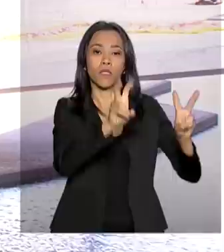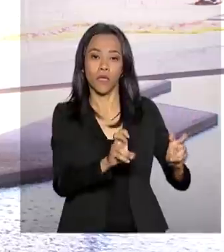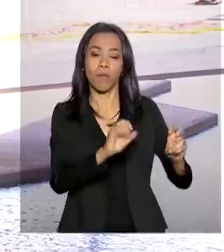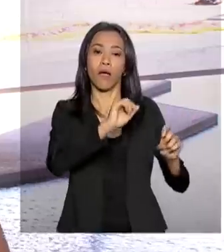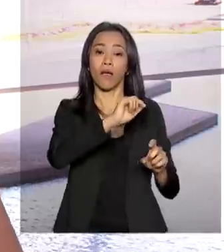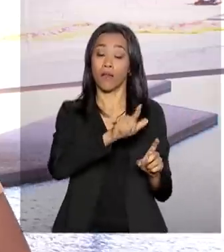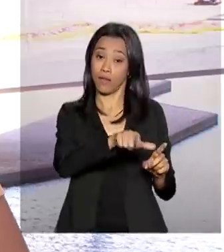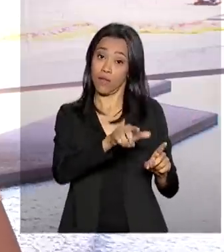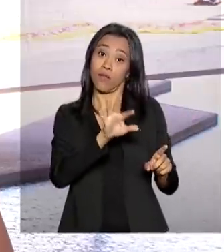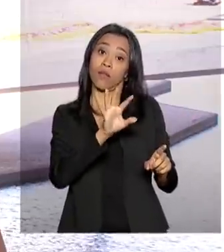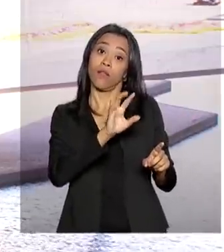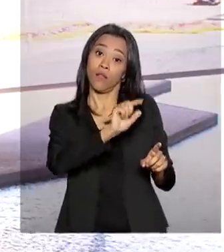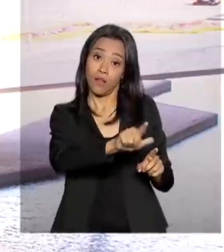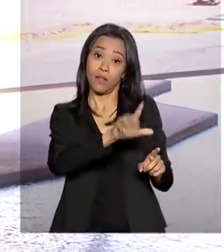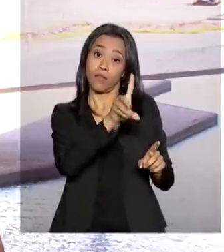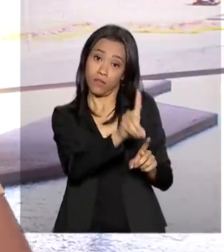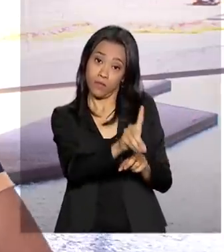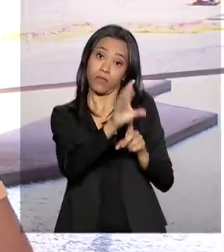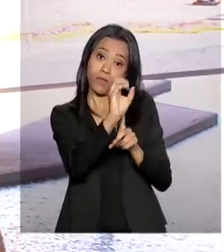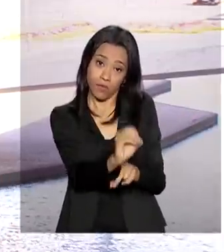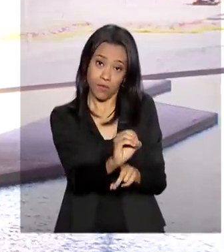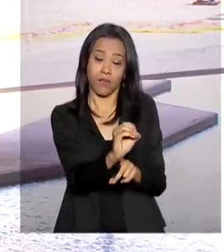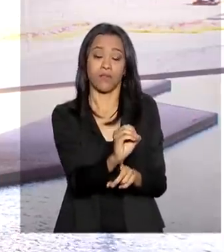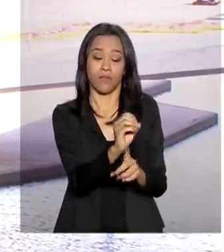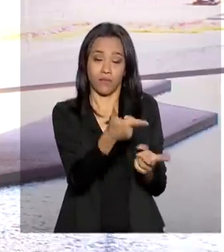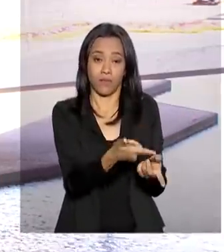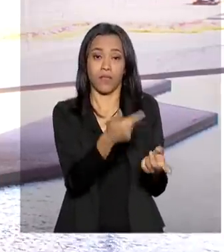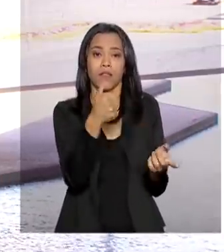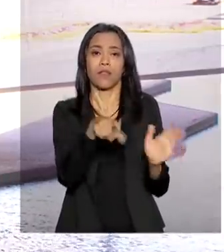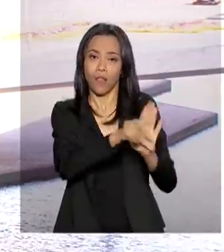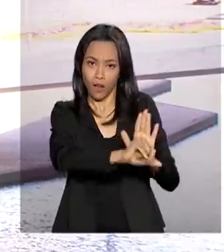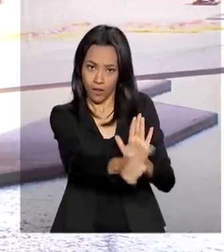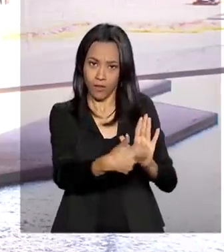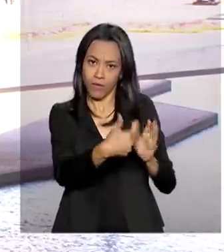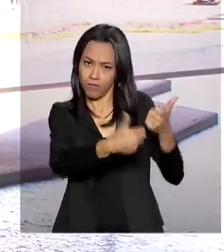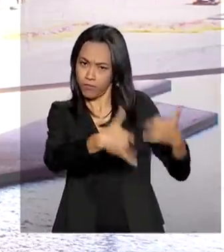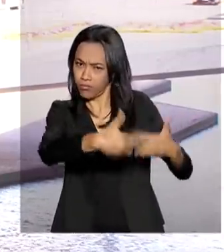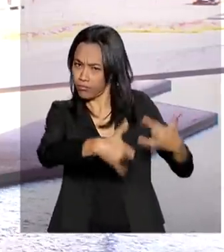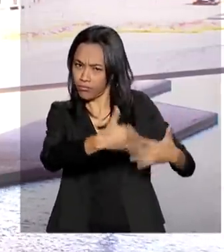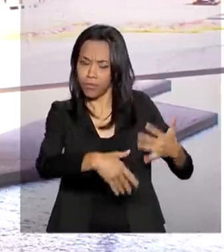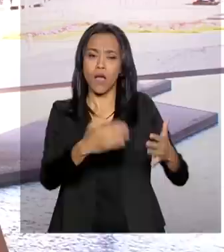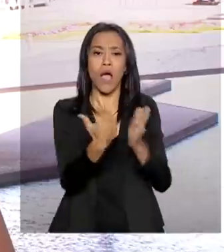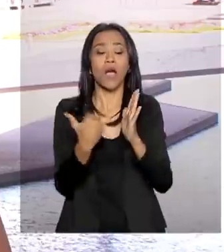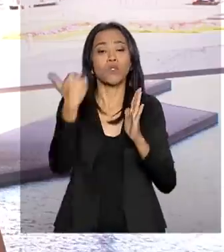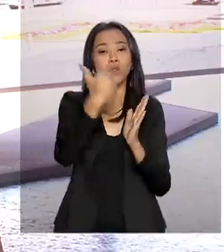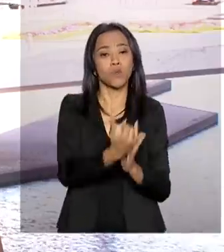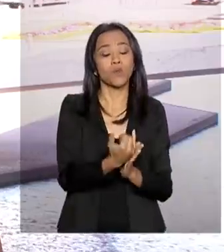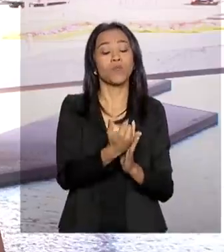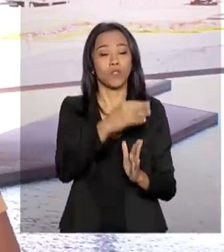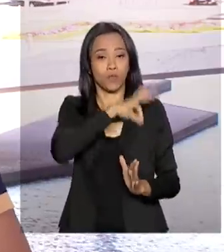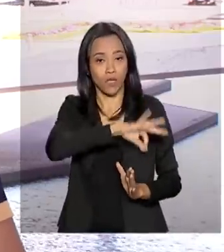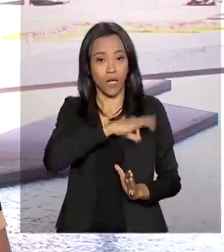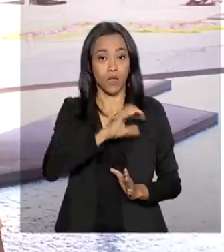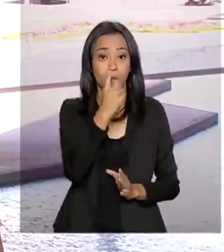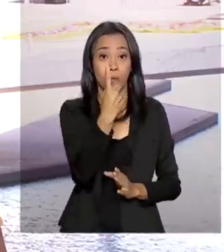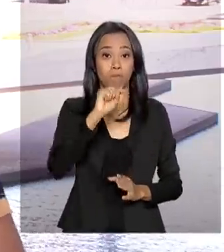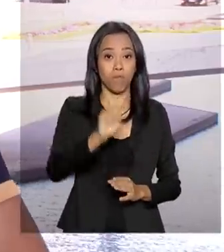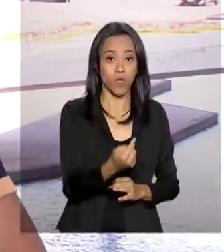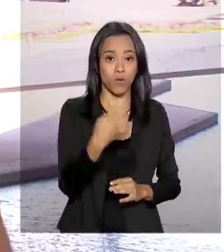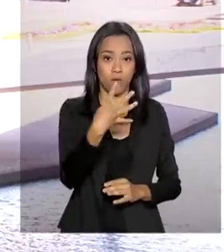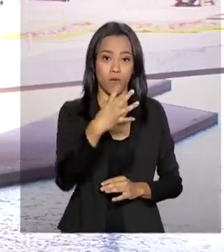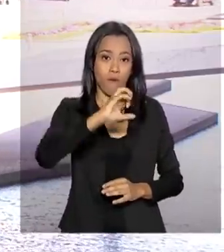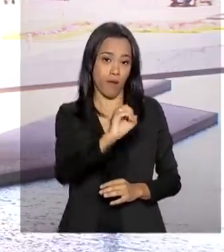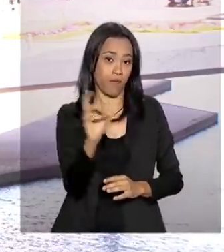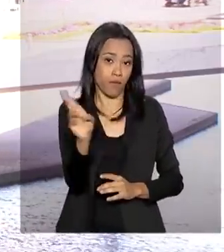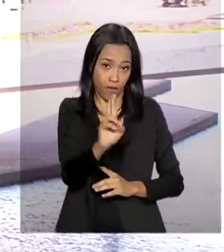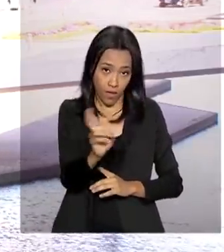2020 entre outros propõem pontos nessa proposta prevê reajuste do salário mínimo para 1.040 reais sem ganho real